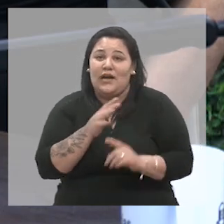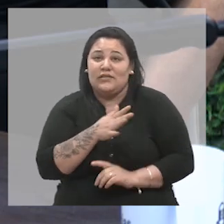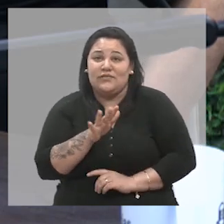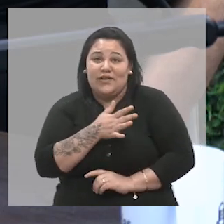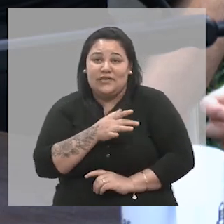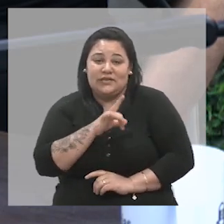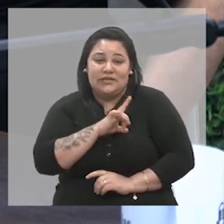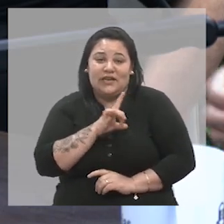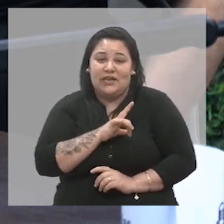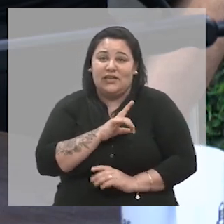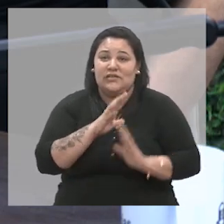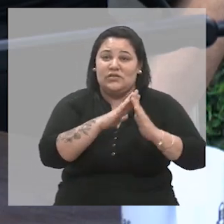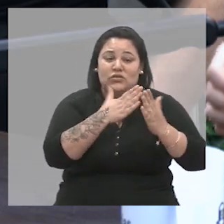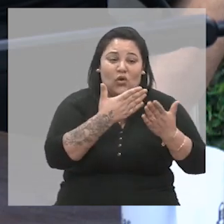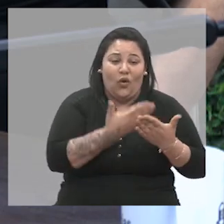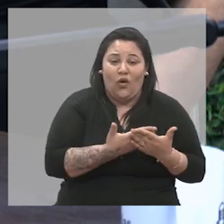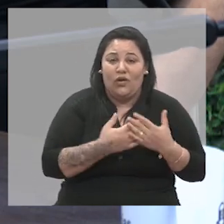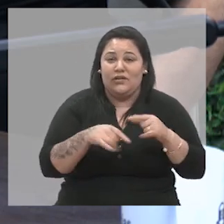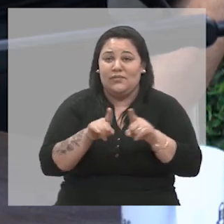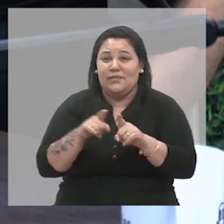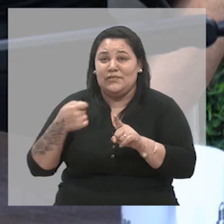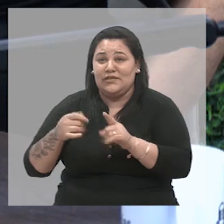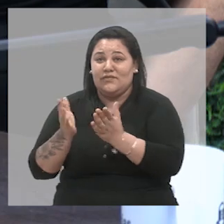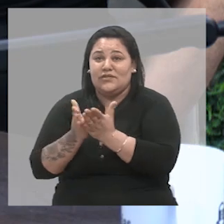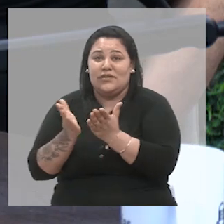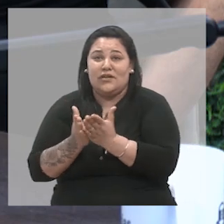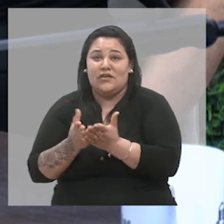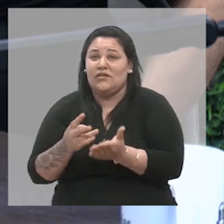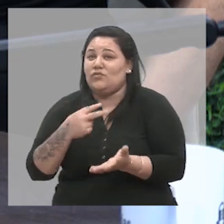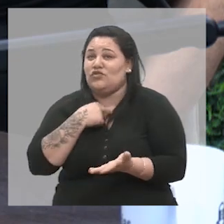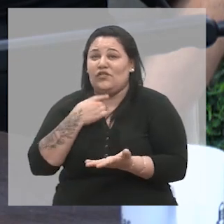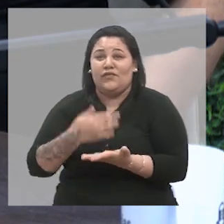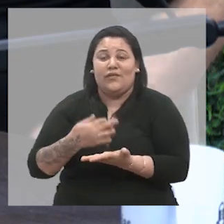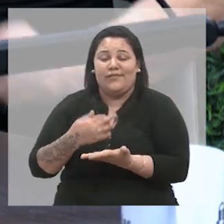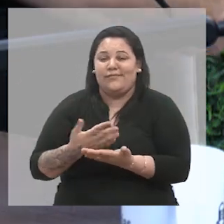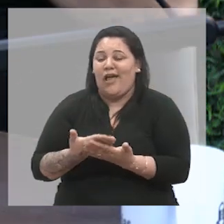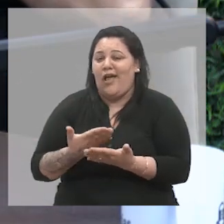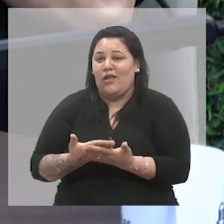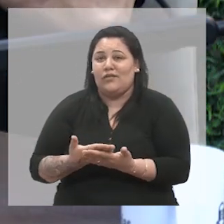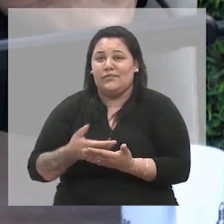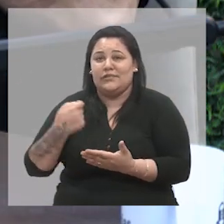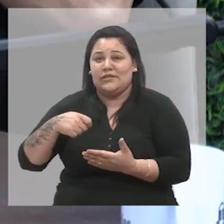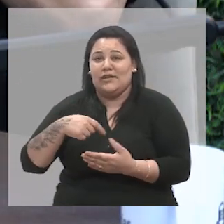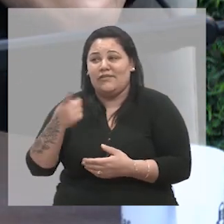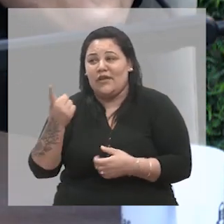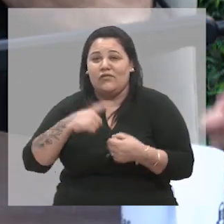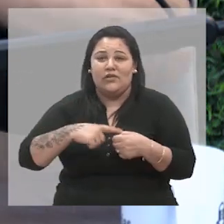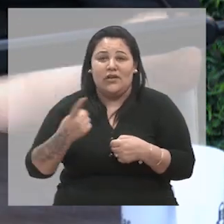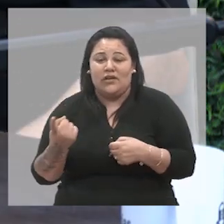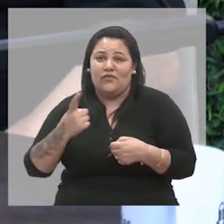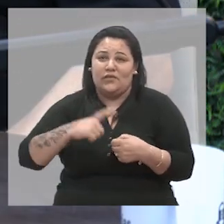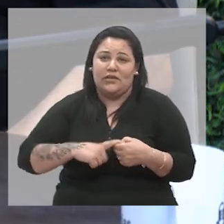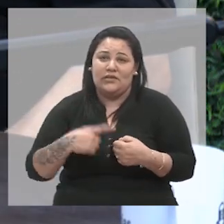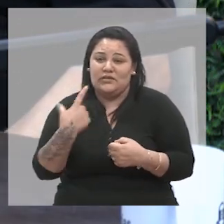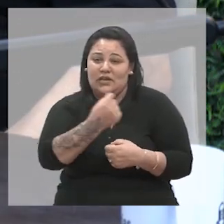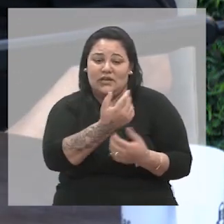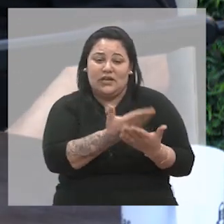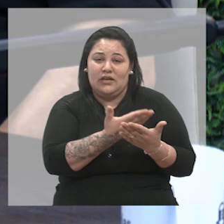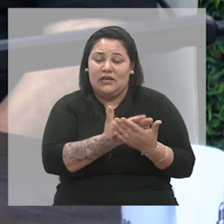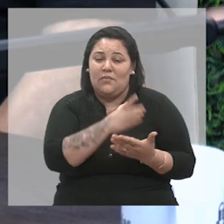vezes, por a gente ter colégio, ainda tinha que estudar, não tinha como ficar faltando muita aula, eu tinha sempre que fazer bate-volta. Então eu saía da